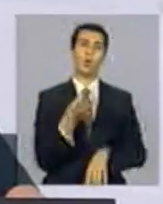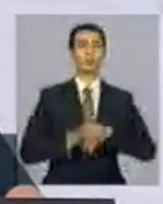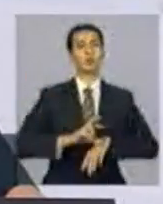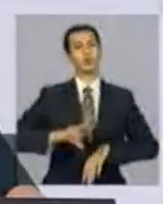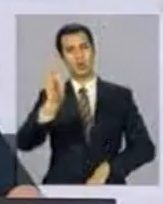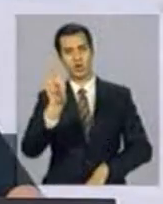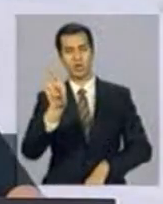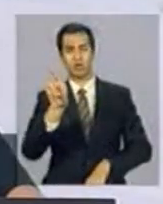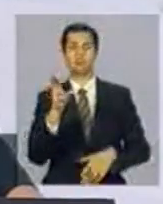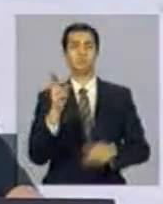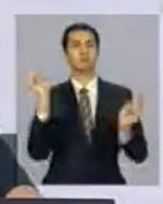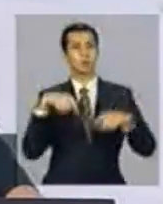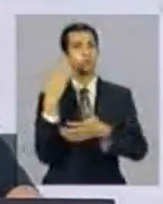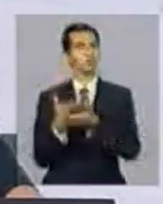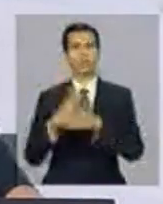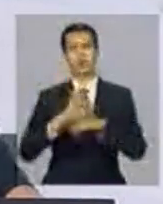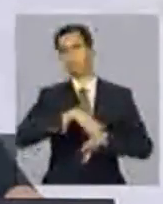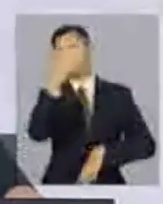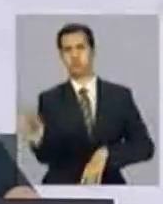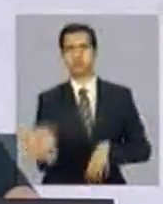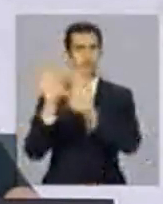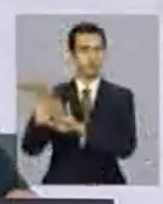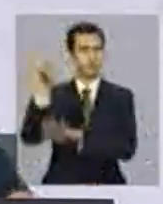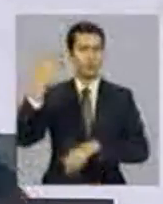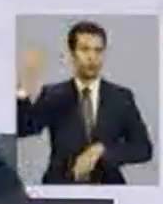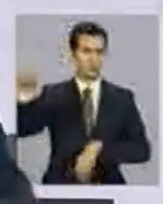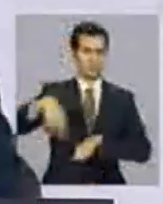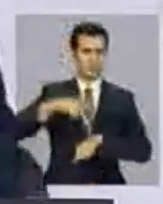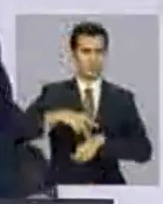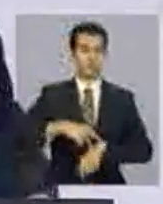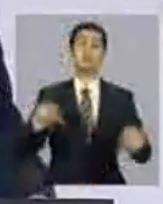como trazer para o Brasil pesquisadores